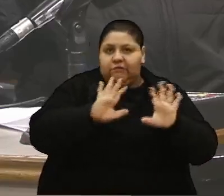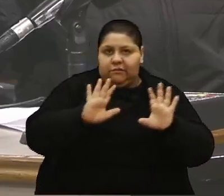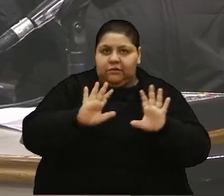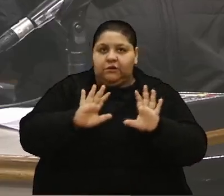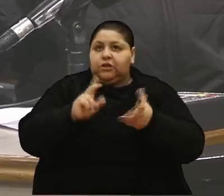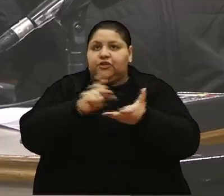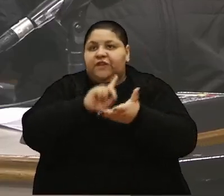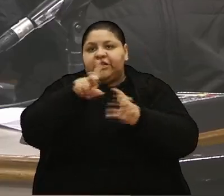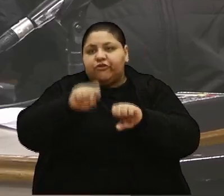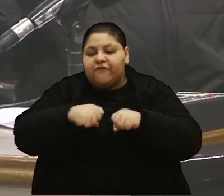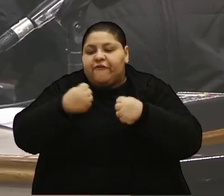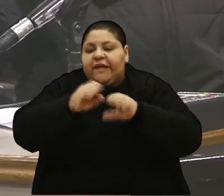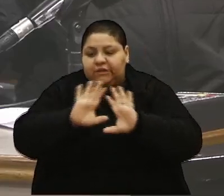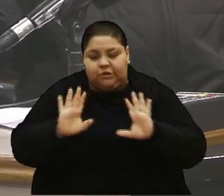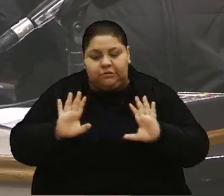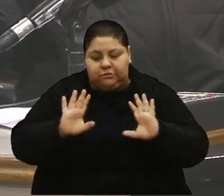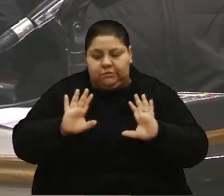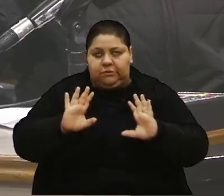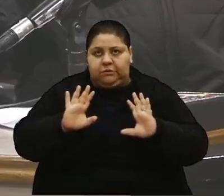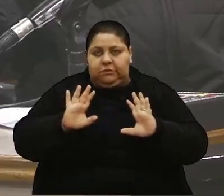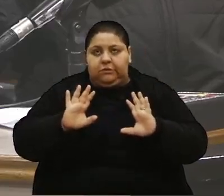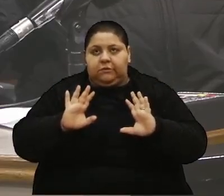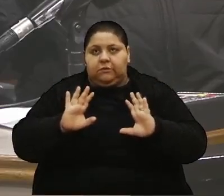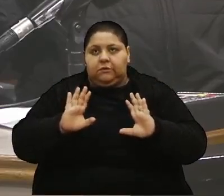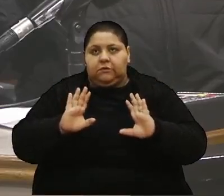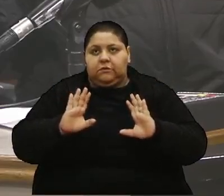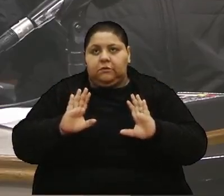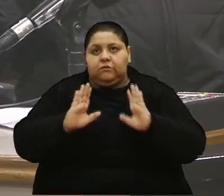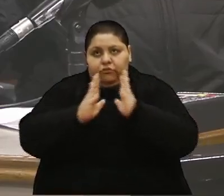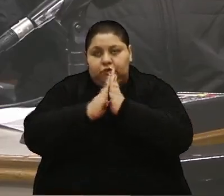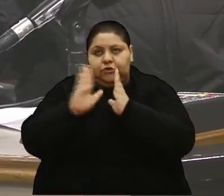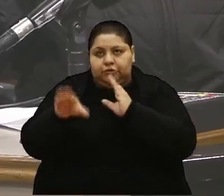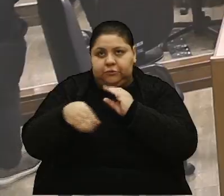fato não defende. Por gentileza, vereador.